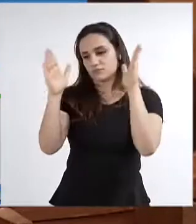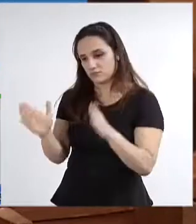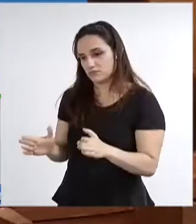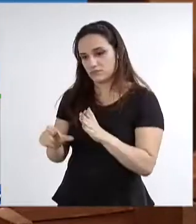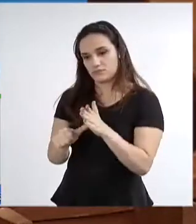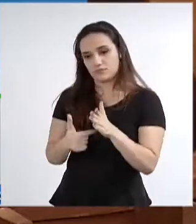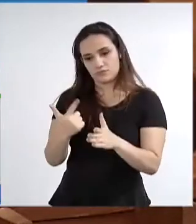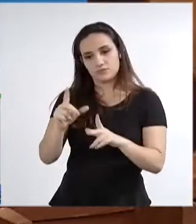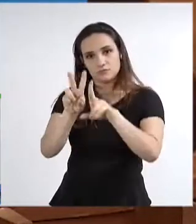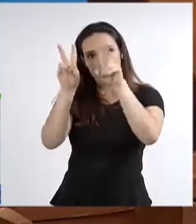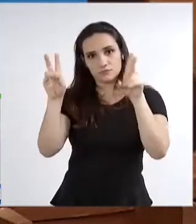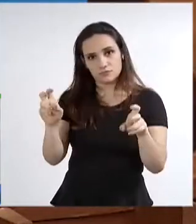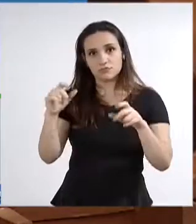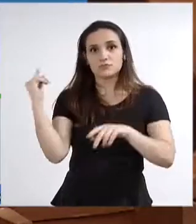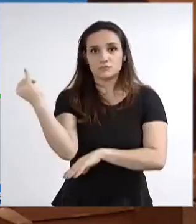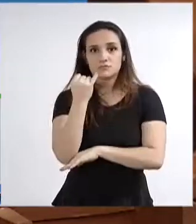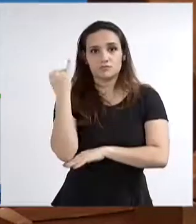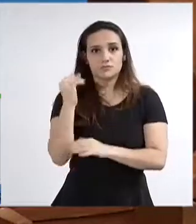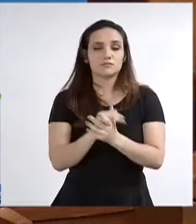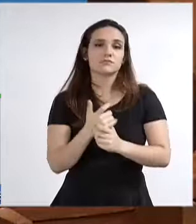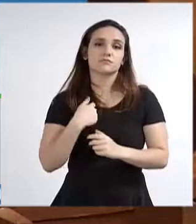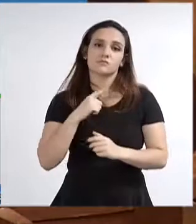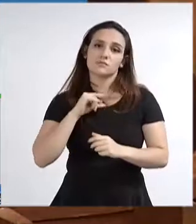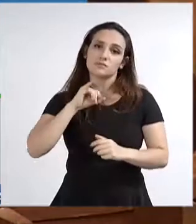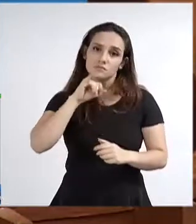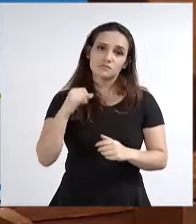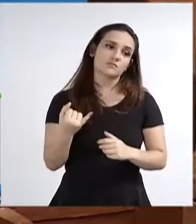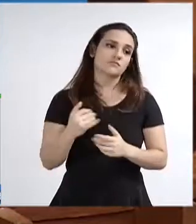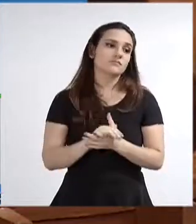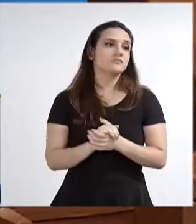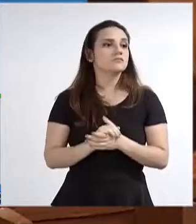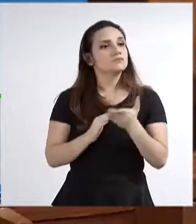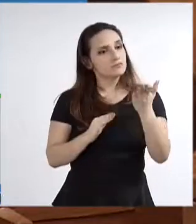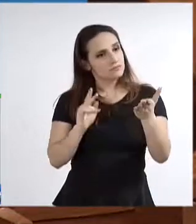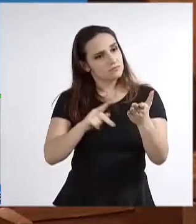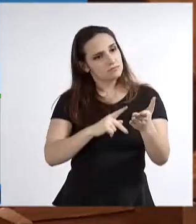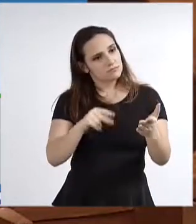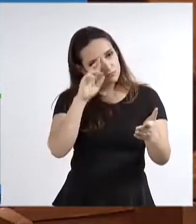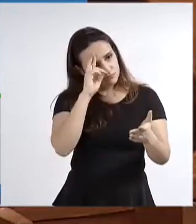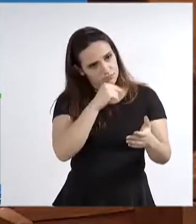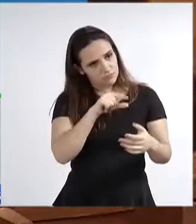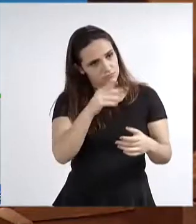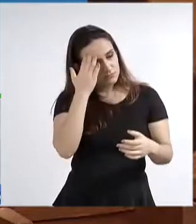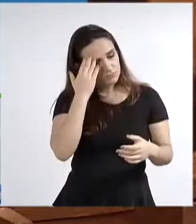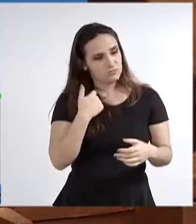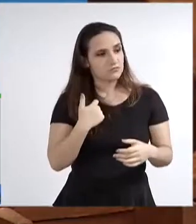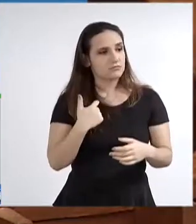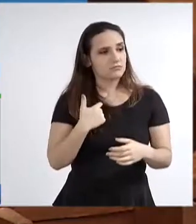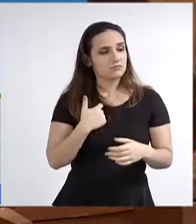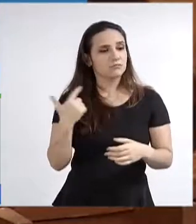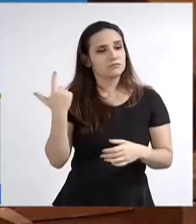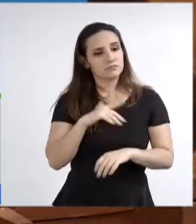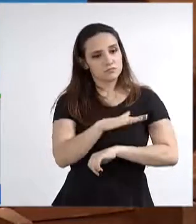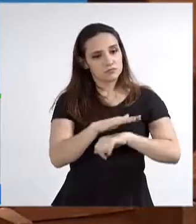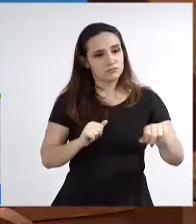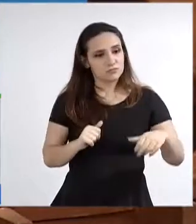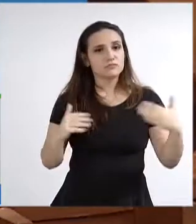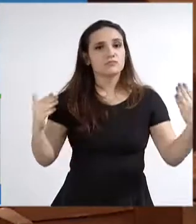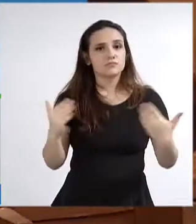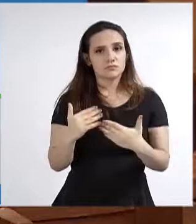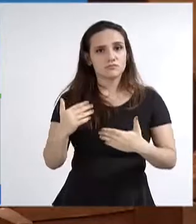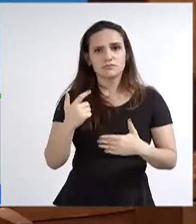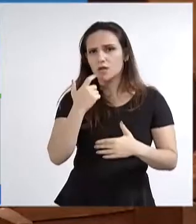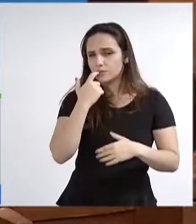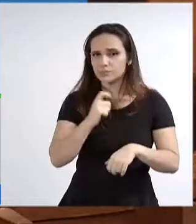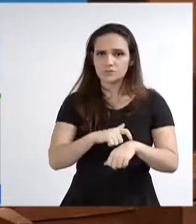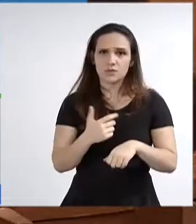assunto, muito importante. Eu tive a oportunidade aqui, deputado professor Rinaldo, de trazer à tribuna esses dias